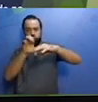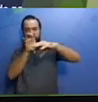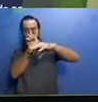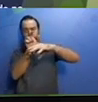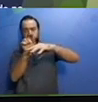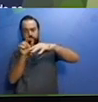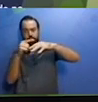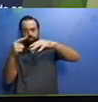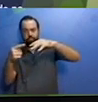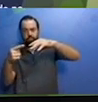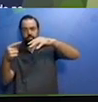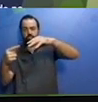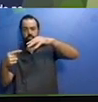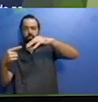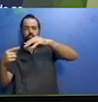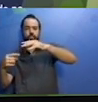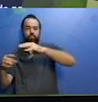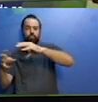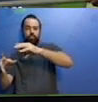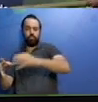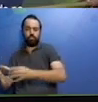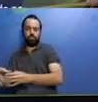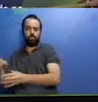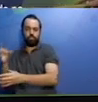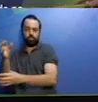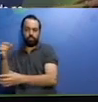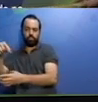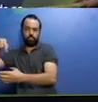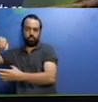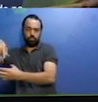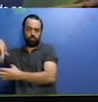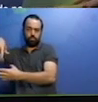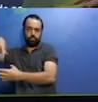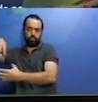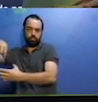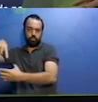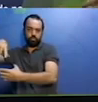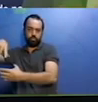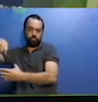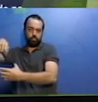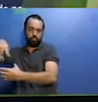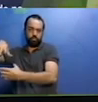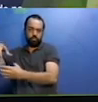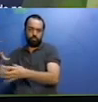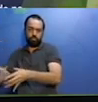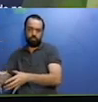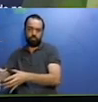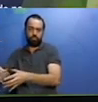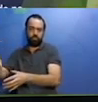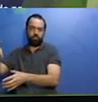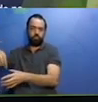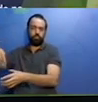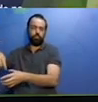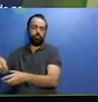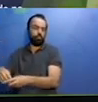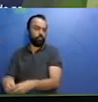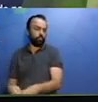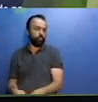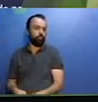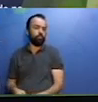vai sair do condensador e ele vai ser recolhido no recipiente que está aqui abaixo